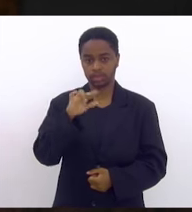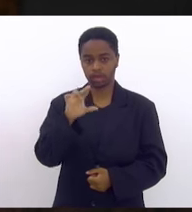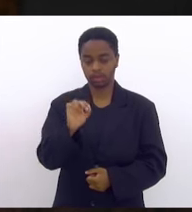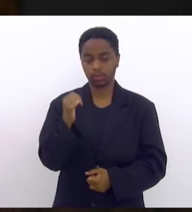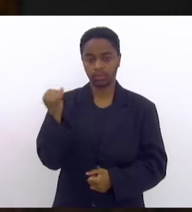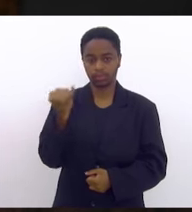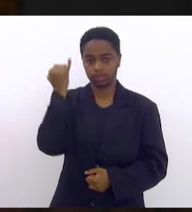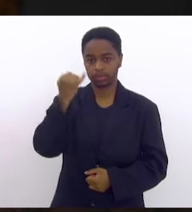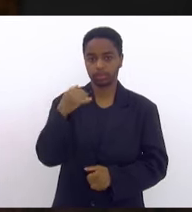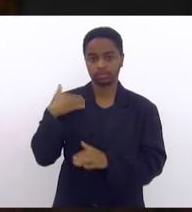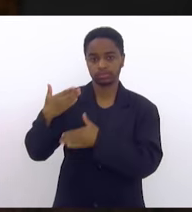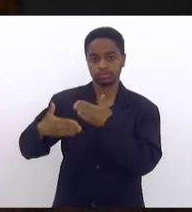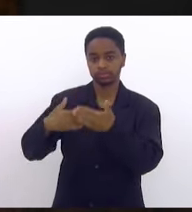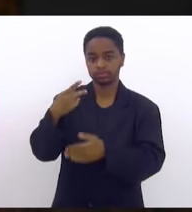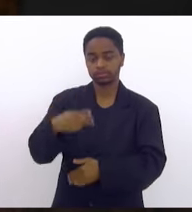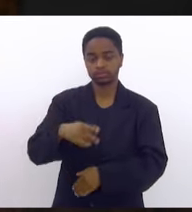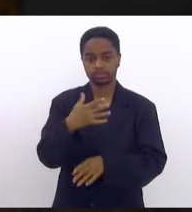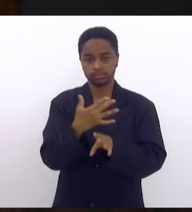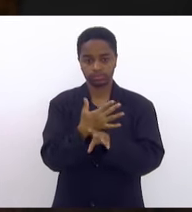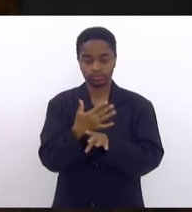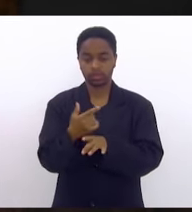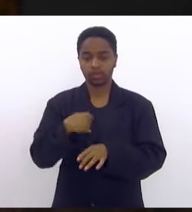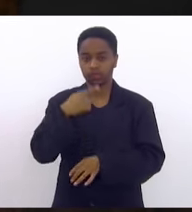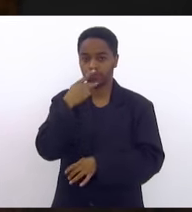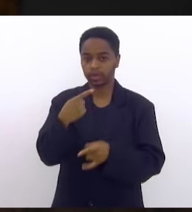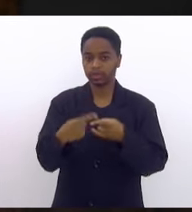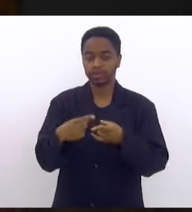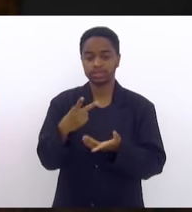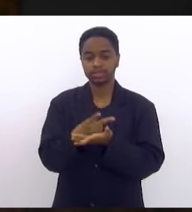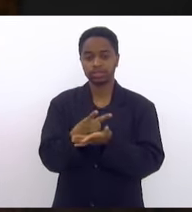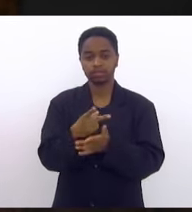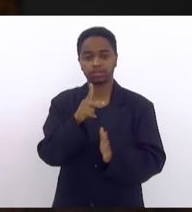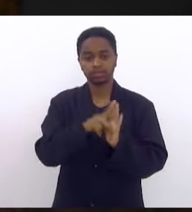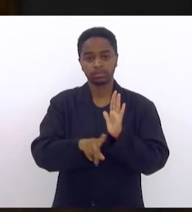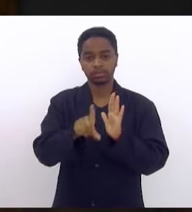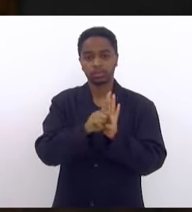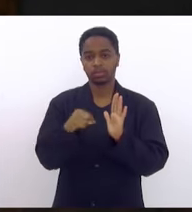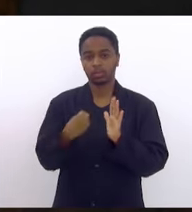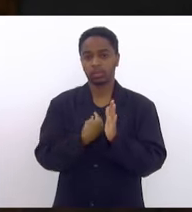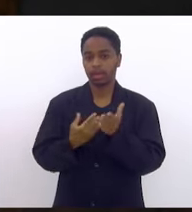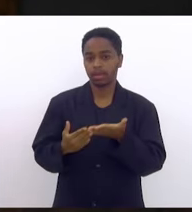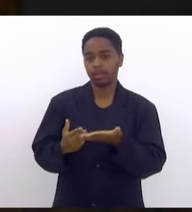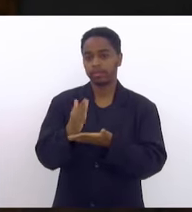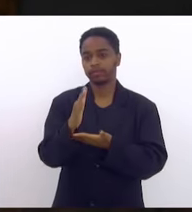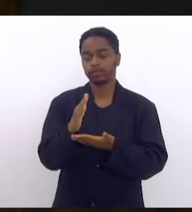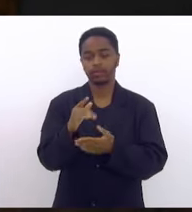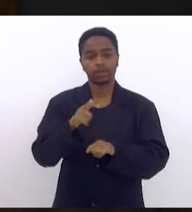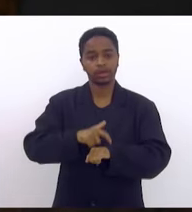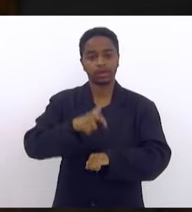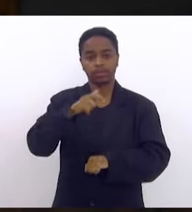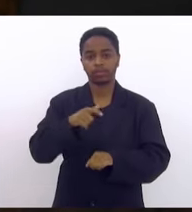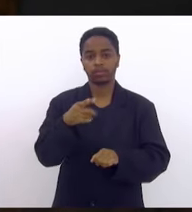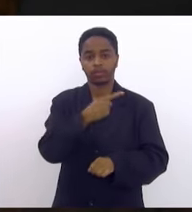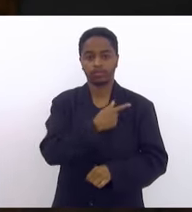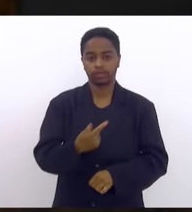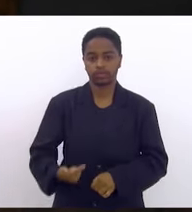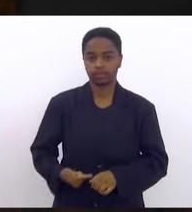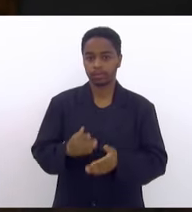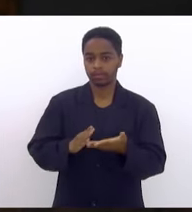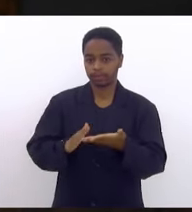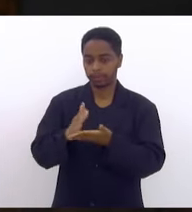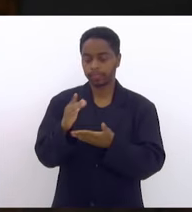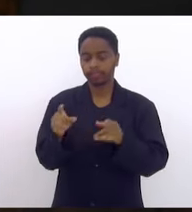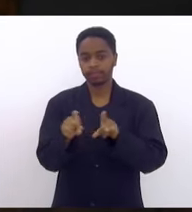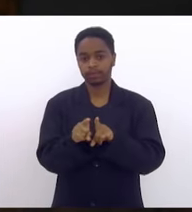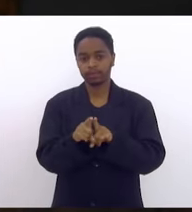desenvolvimento de Mangaratiba. Eu falo isso porque todo projeto de lei nosso aprovado na casa, na mesma hora o governador sanciona. Tem alguns